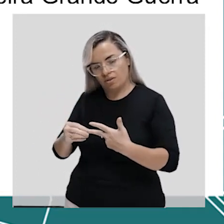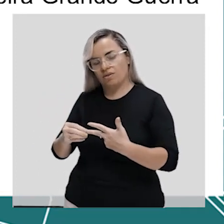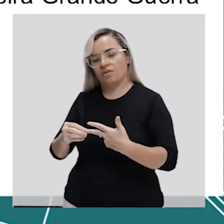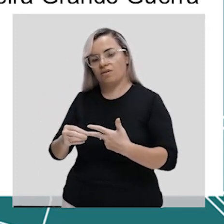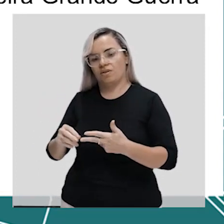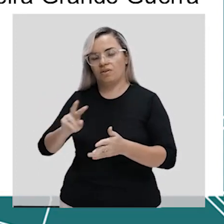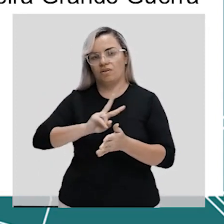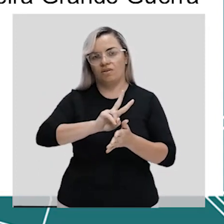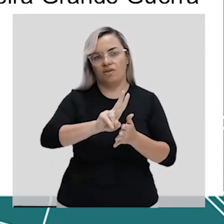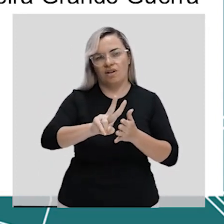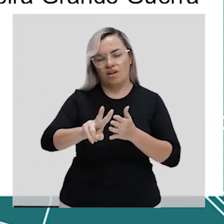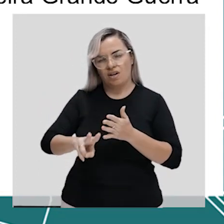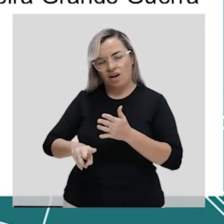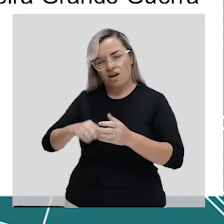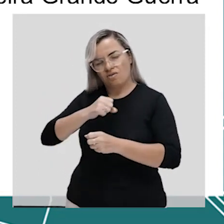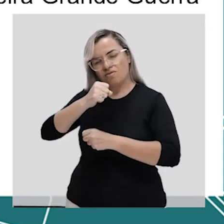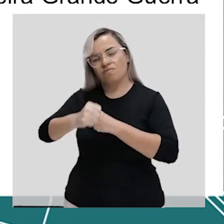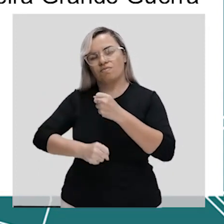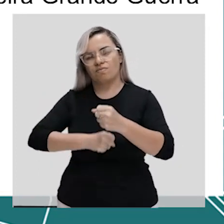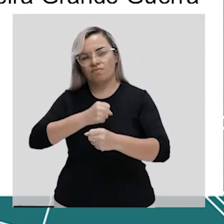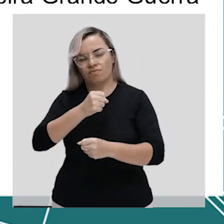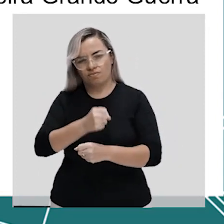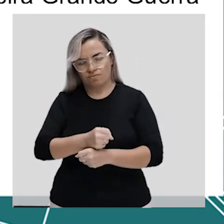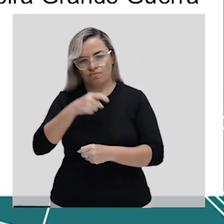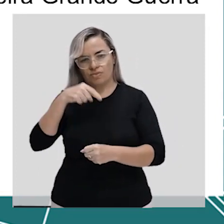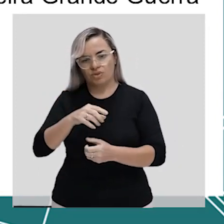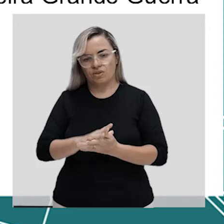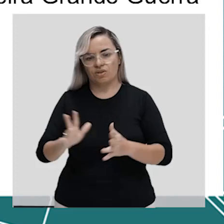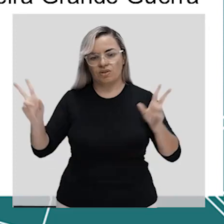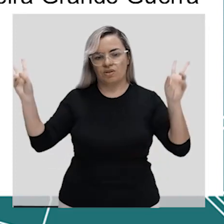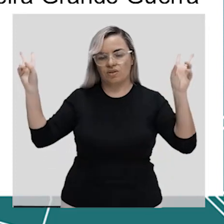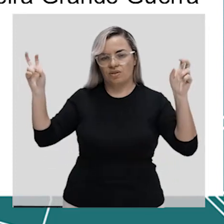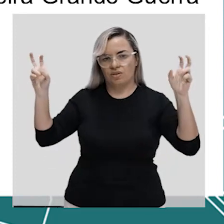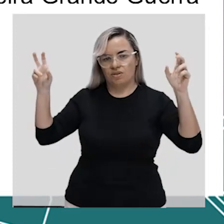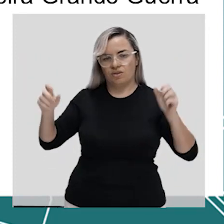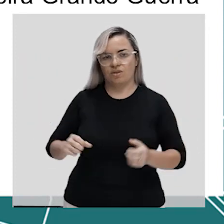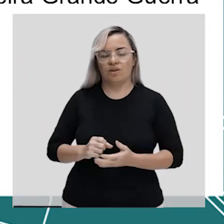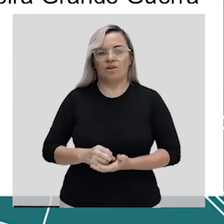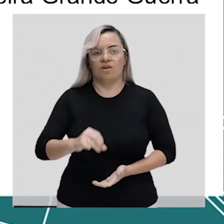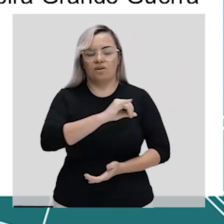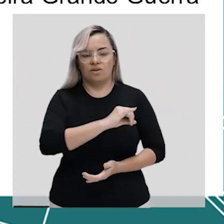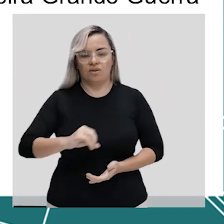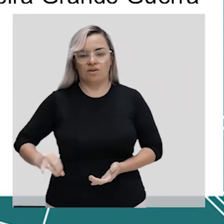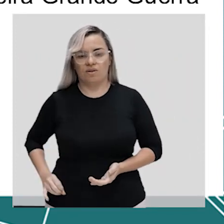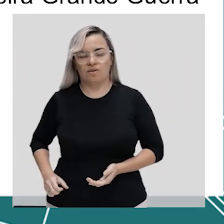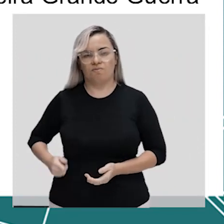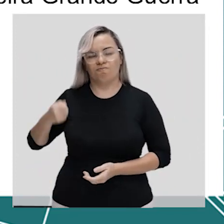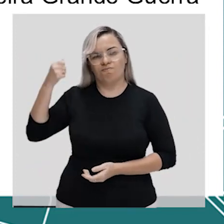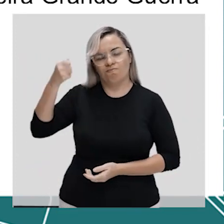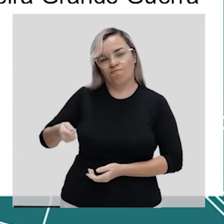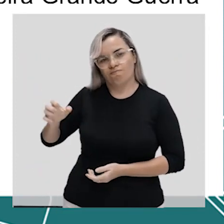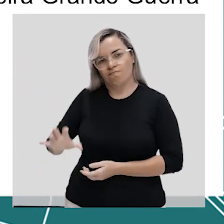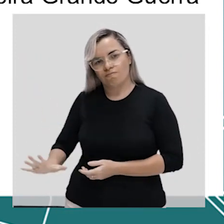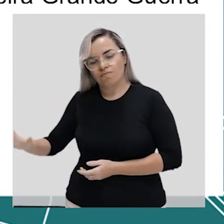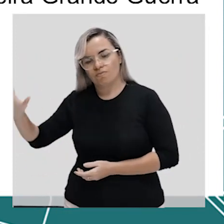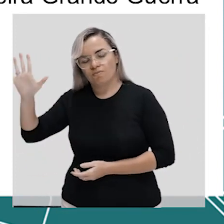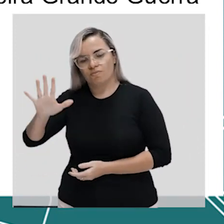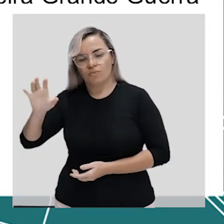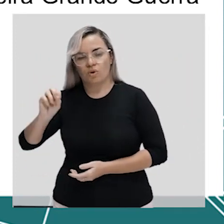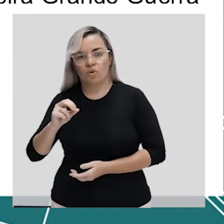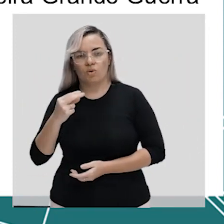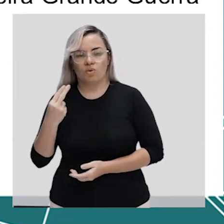em vários anos aí do Enem, sobre a temática imperialismo europeu,